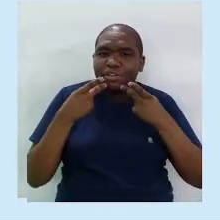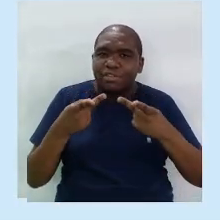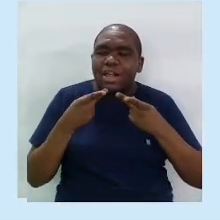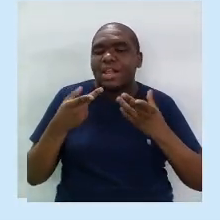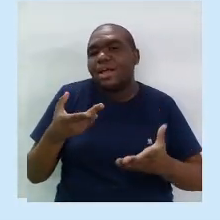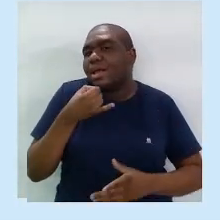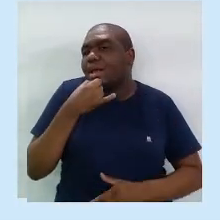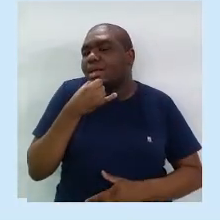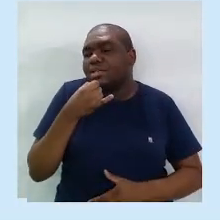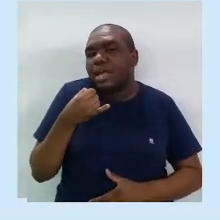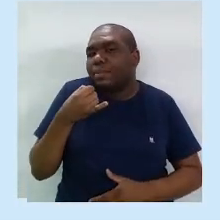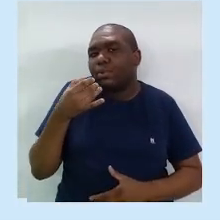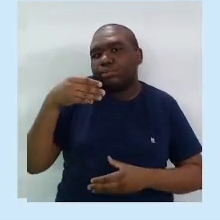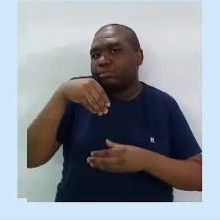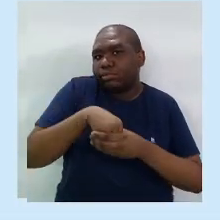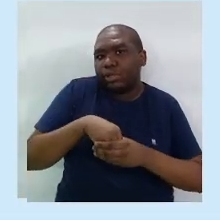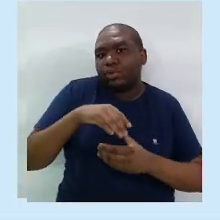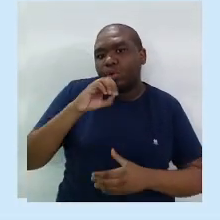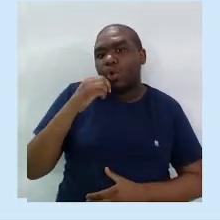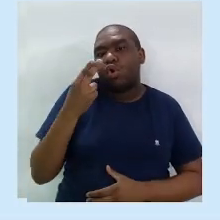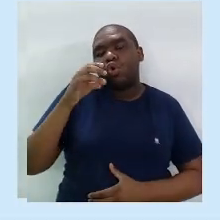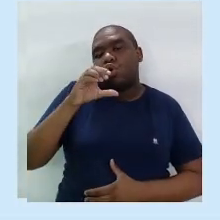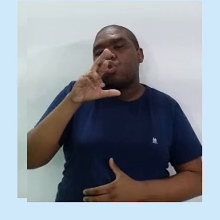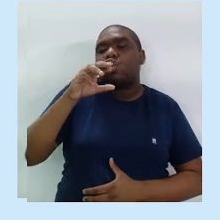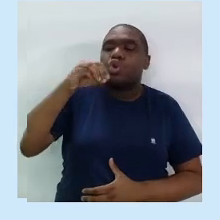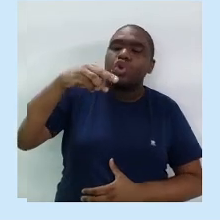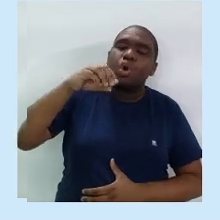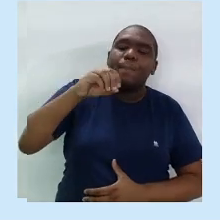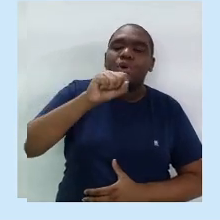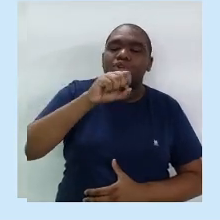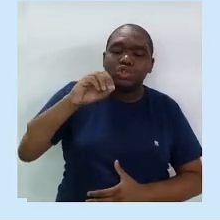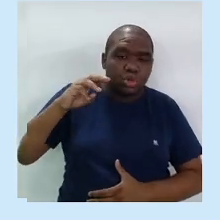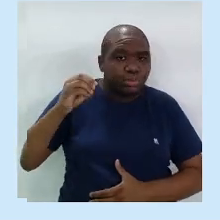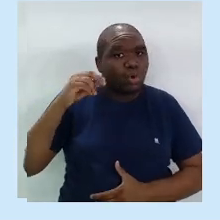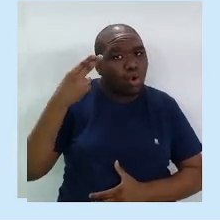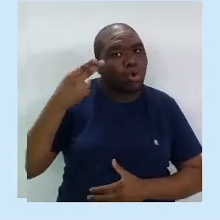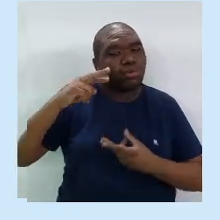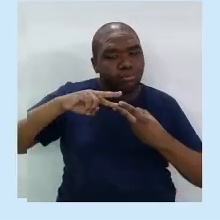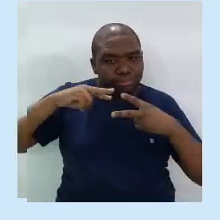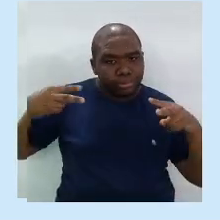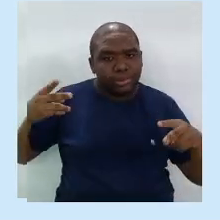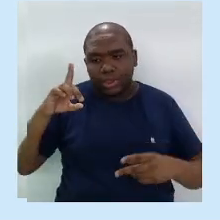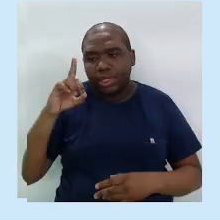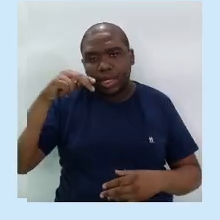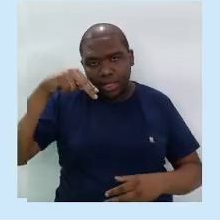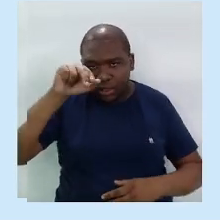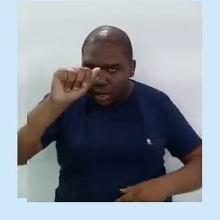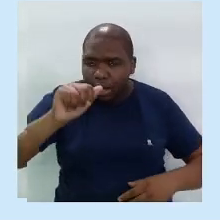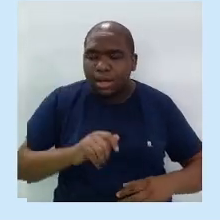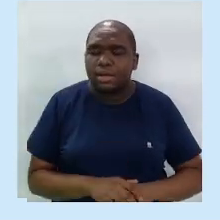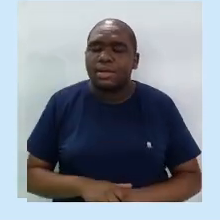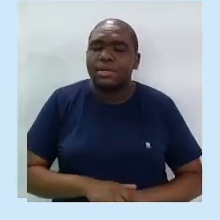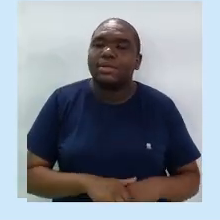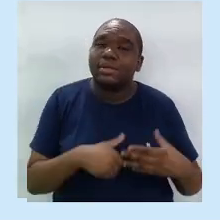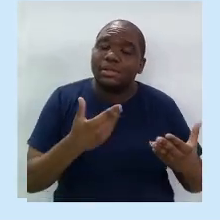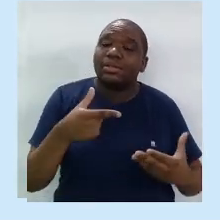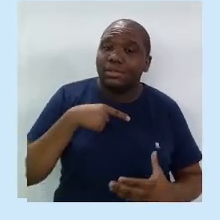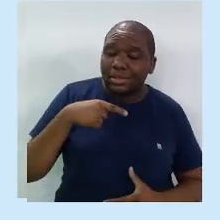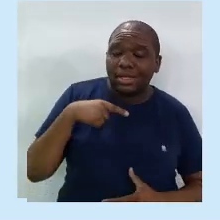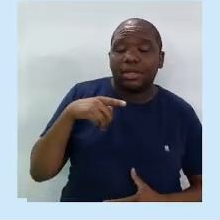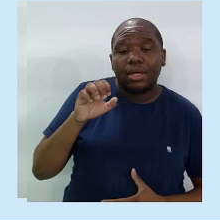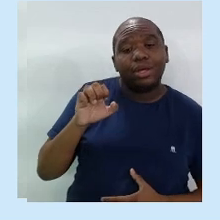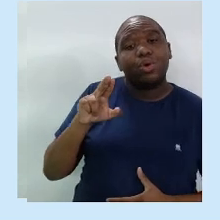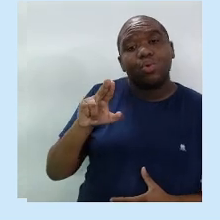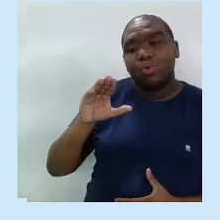do núcleo ou do cromossomo ou do DNA. Bom, as células que são